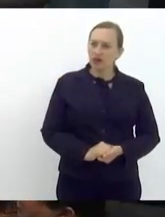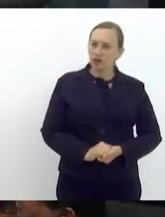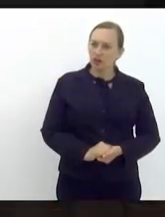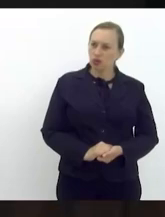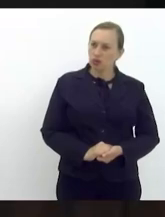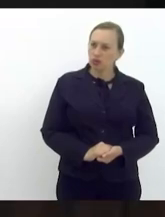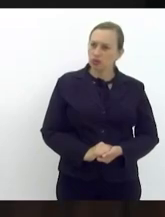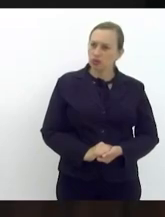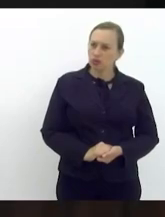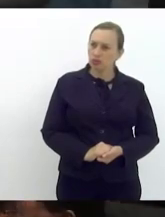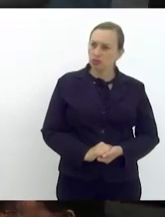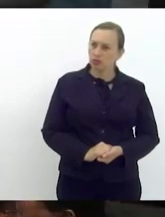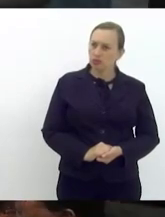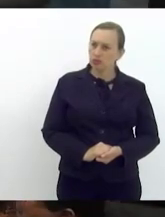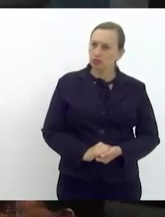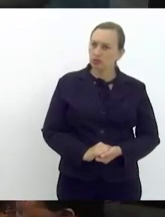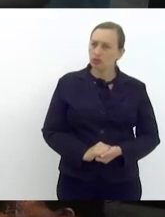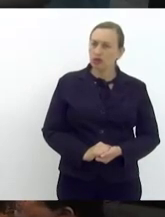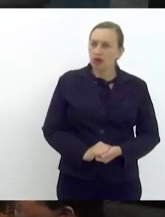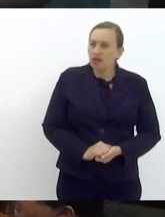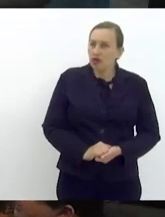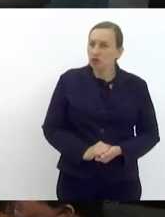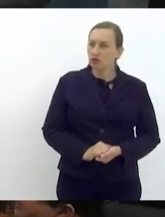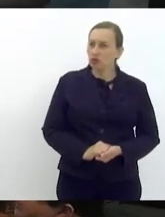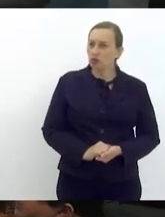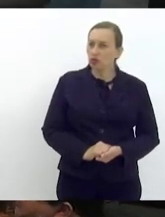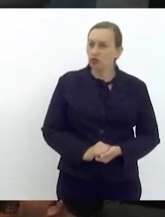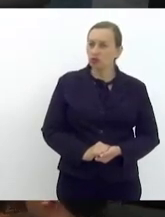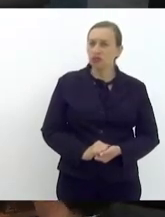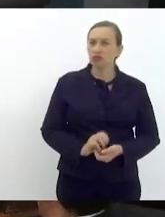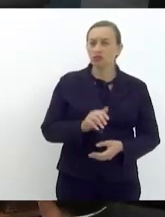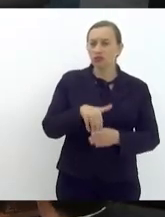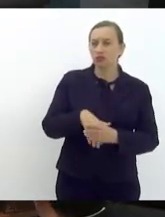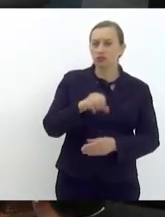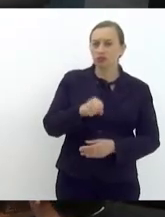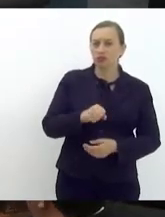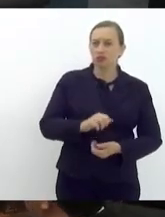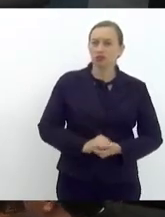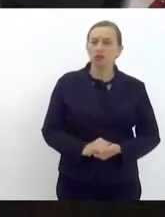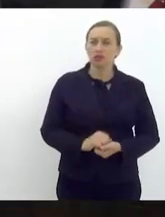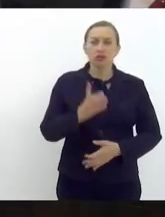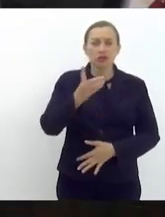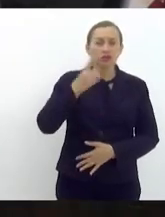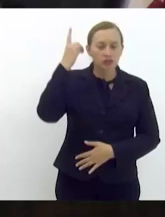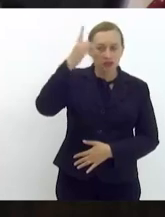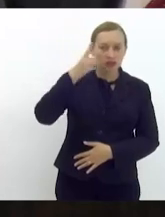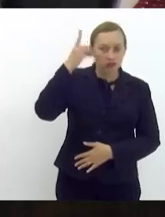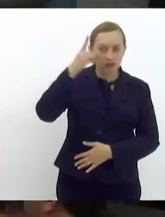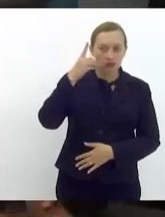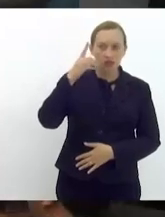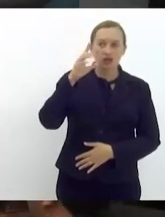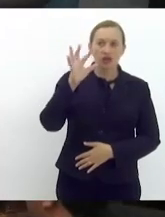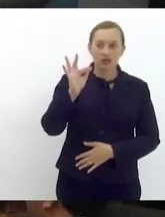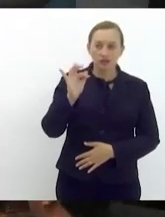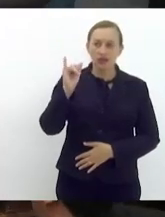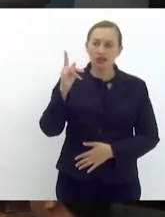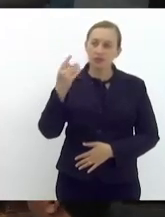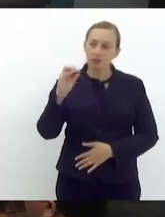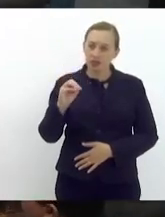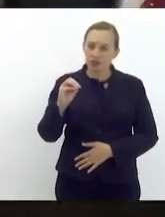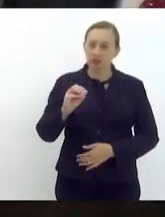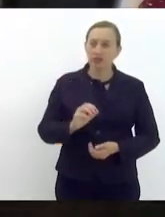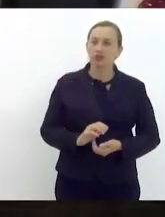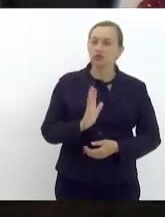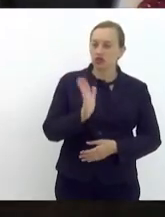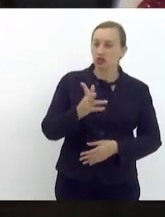Deputado Felipe, nos ouve? Voto sim. Vota sim. Vota sim. Obrigado. Deputado Filipinho Raves. Já